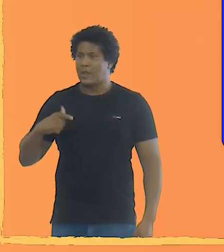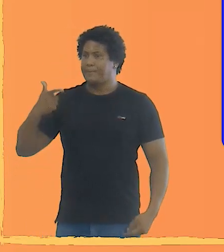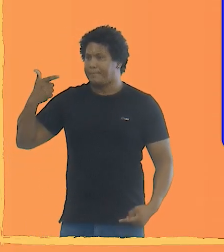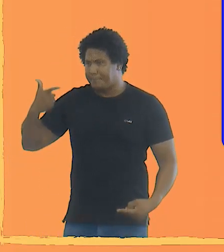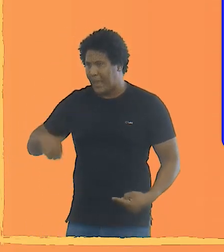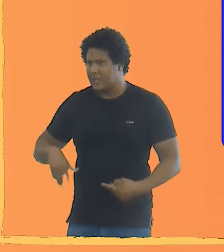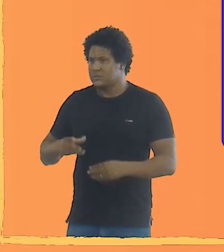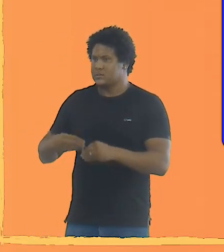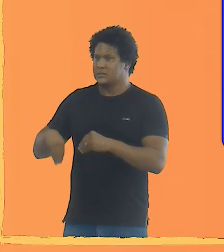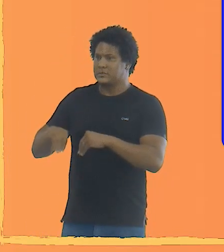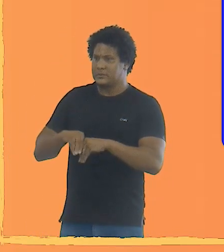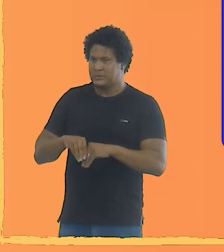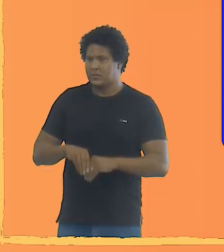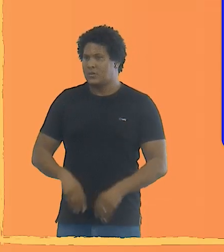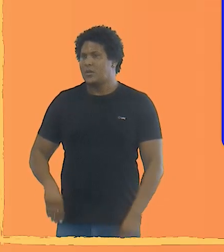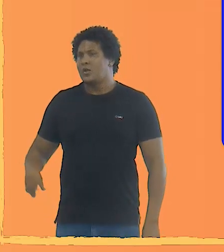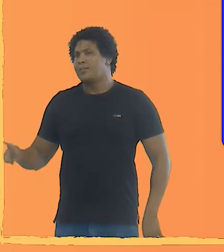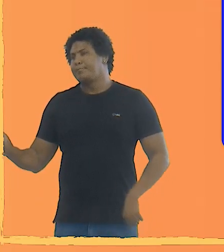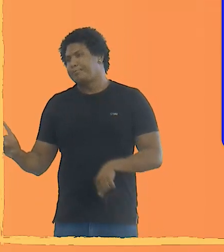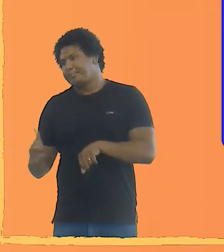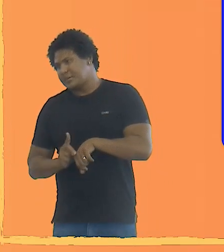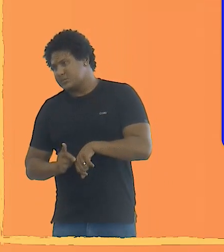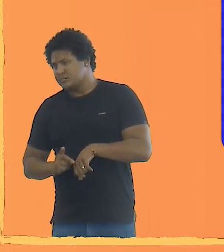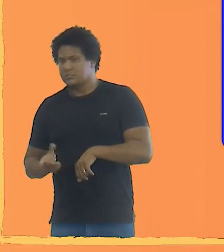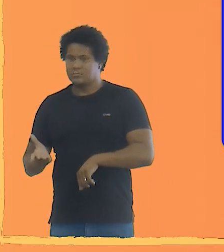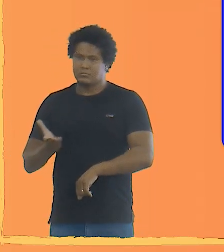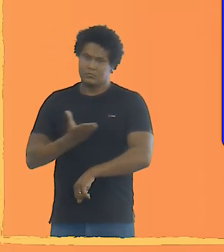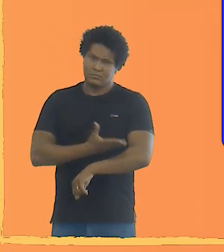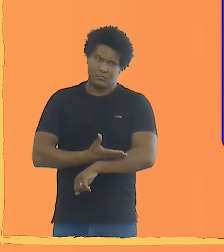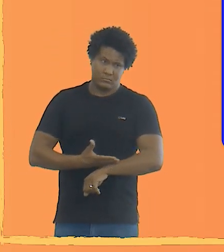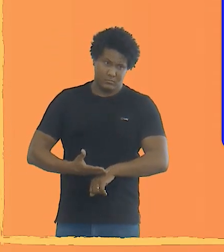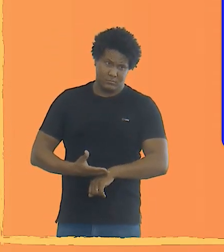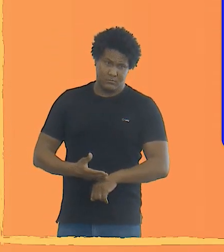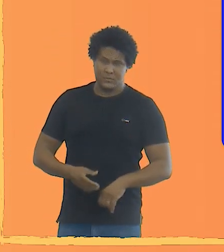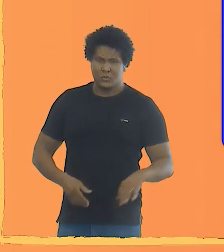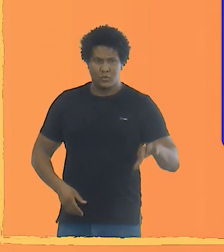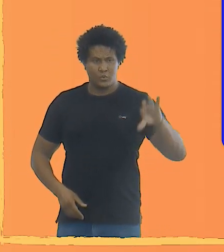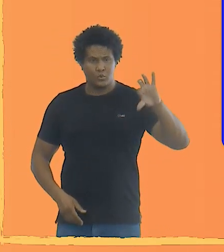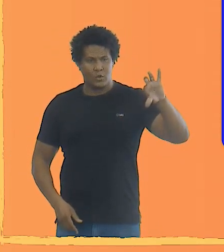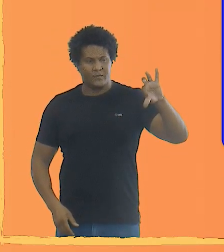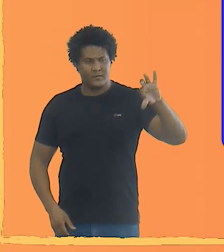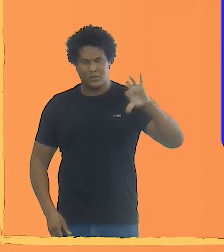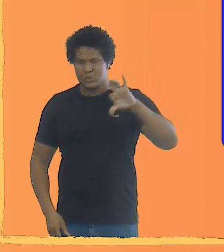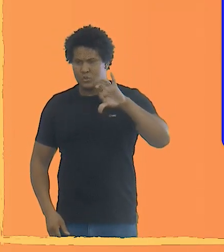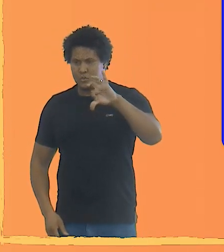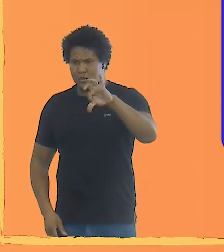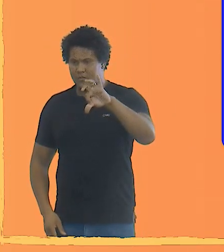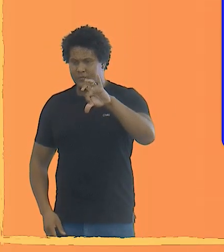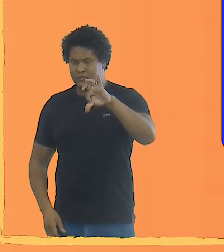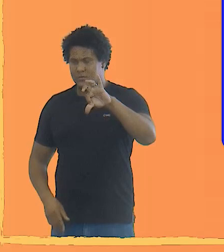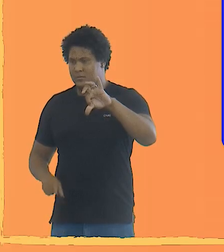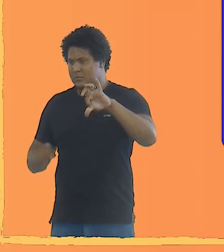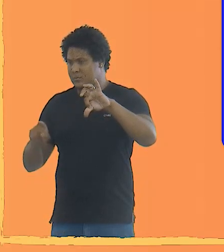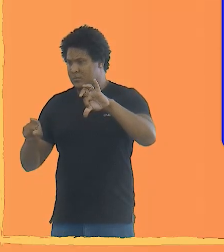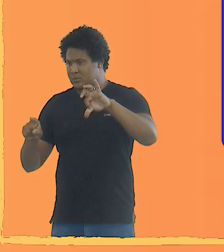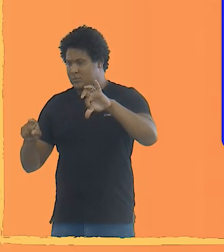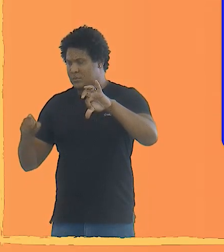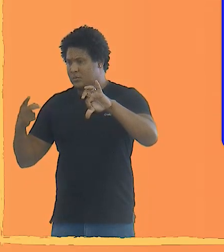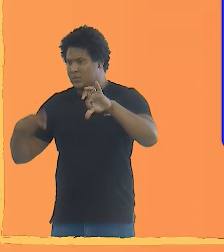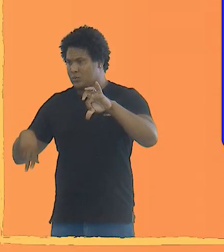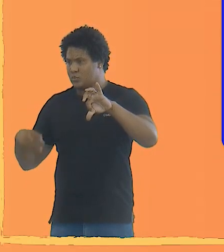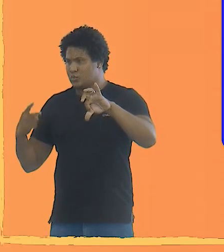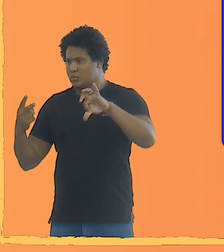branco. Se a gente juntar 9 das primárias, 9 da secundária, mais o preto e o branco, a gente totaliza quantas